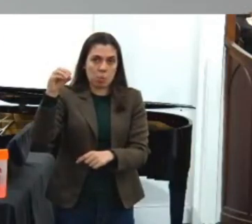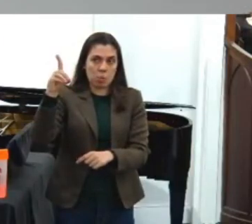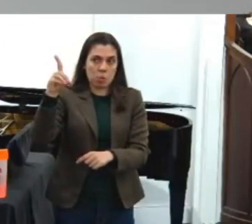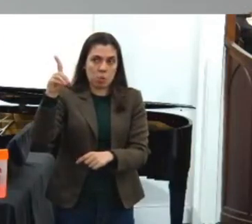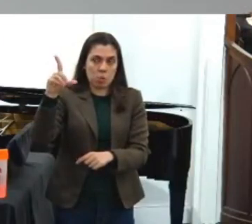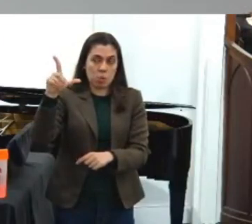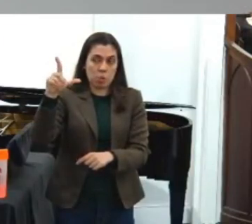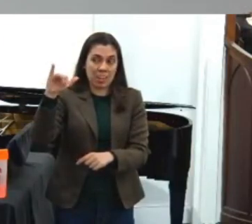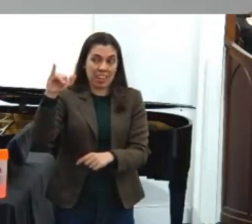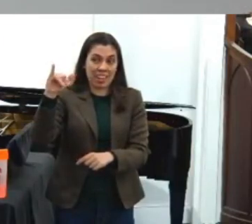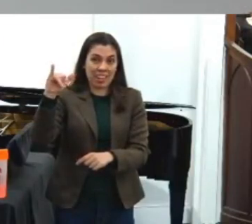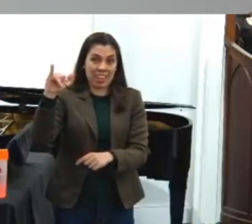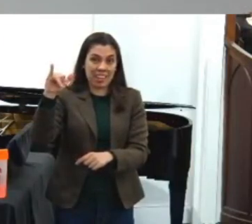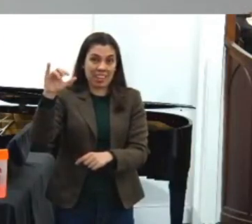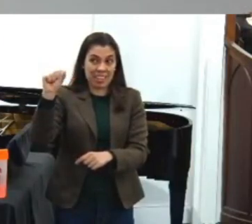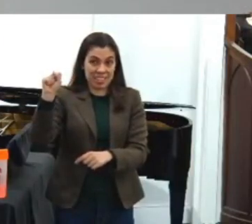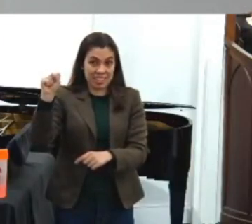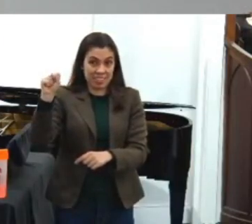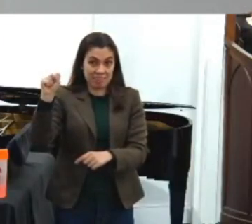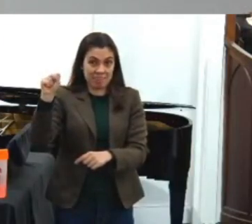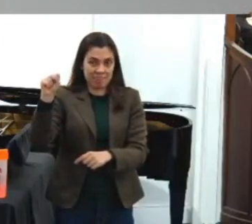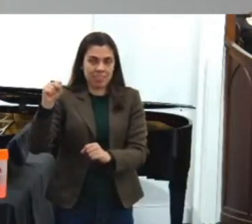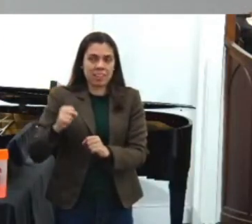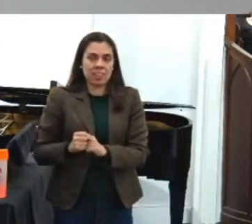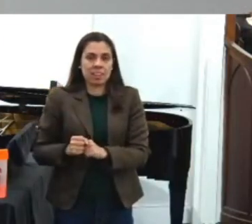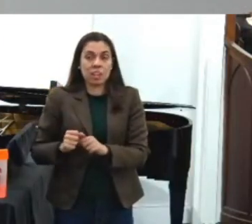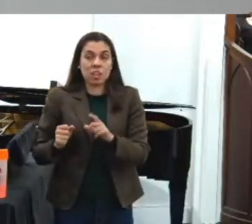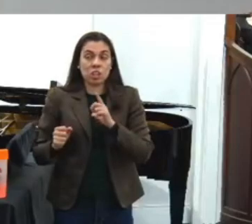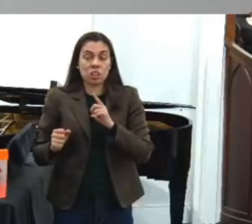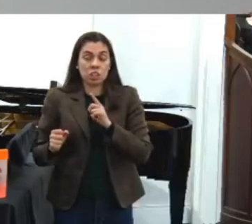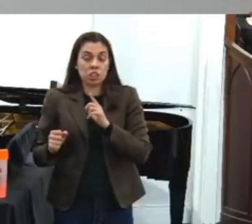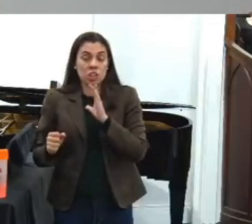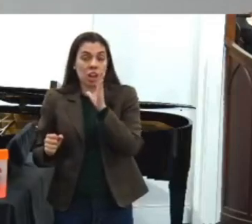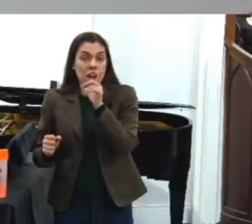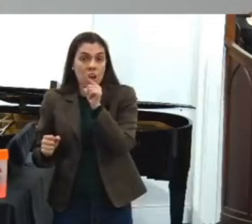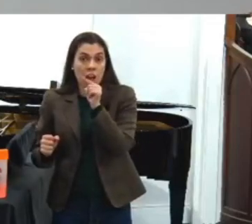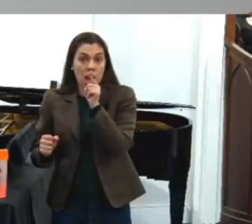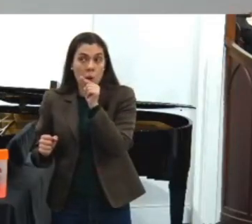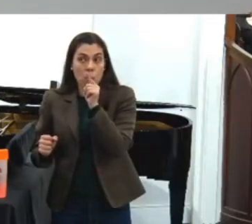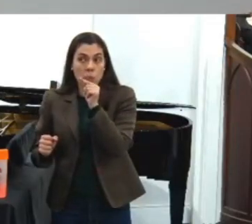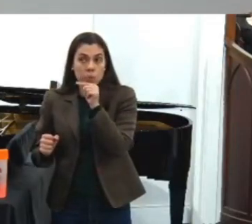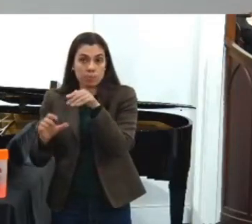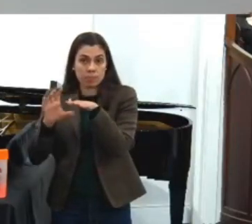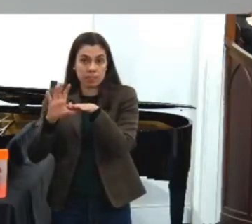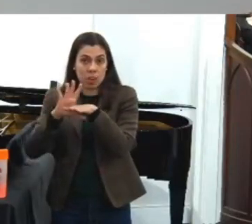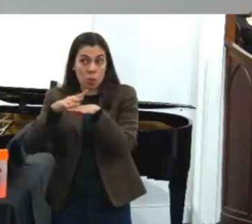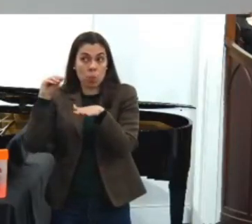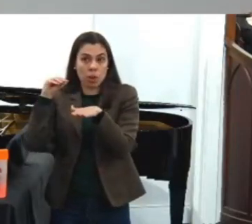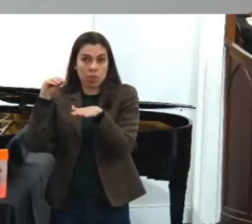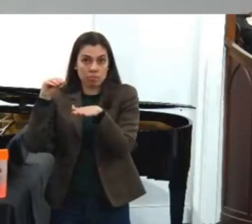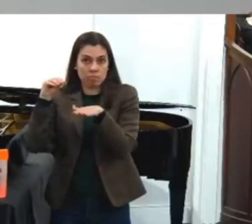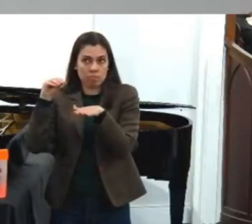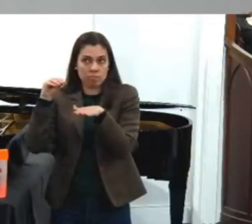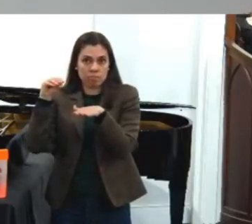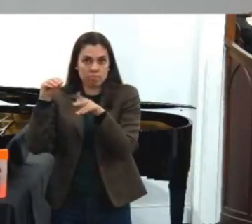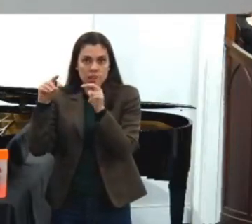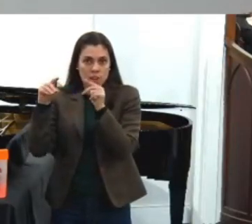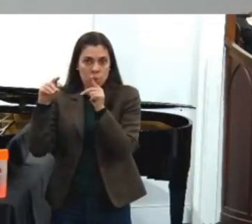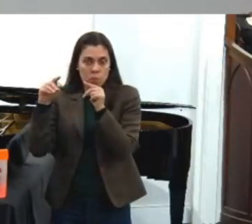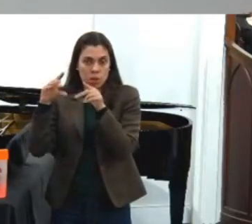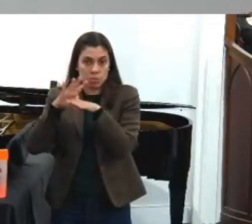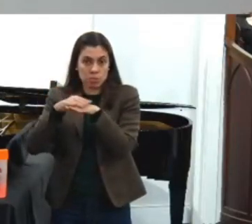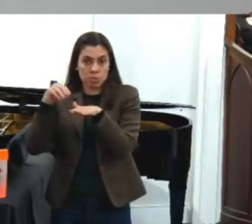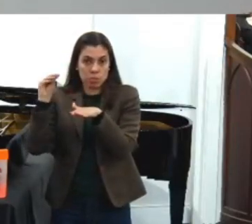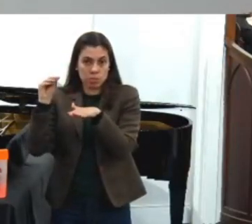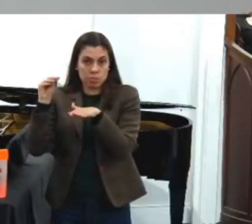tinha fontes de águas térmicas, com efeitos medicinais. Colossenses